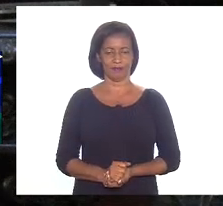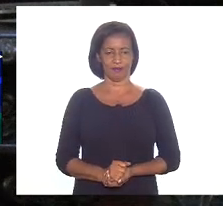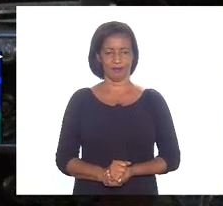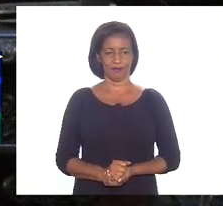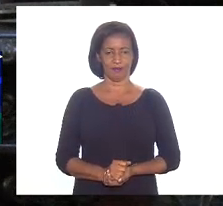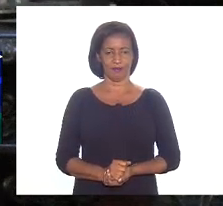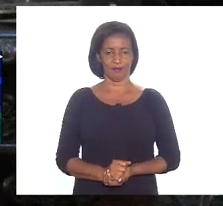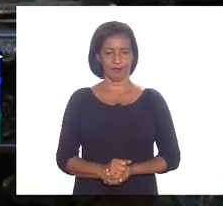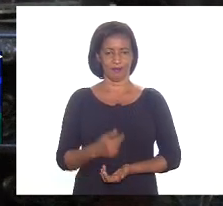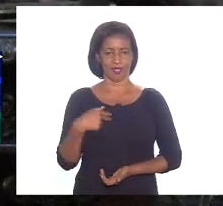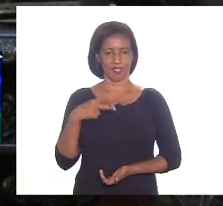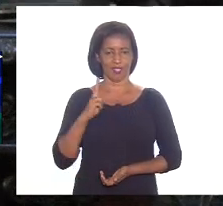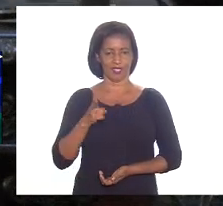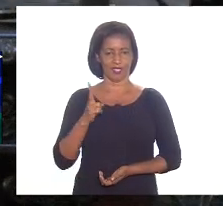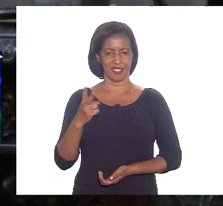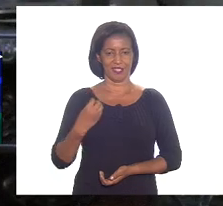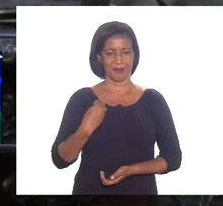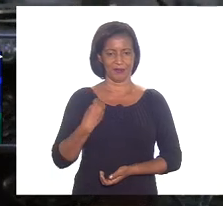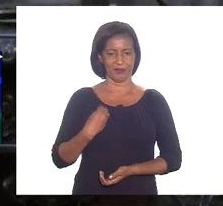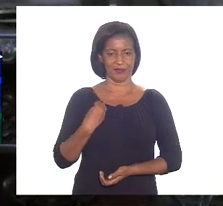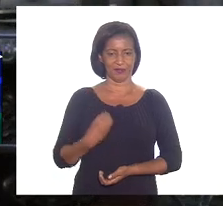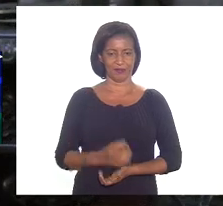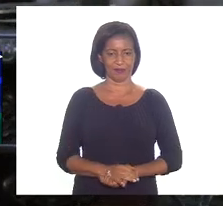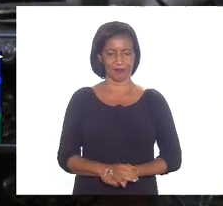mim ela estará sempre Vivo